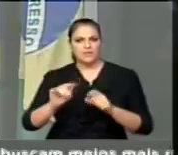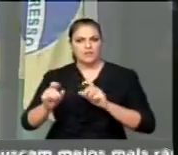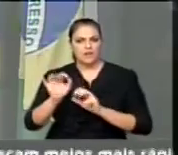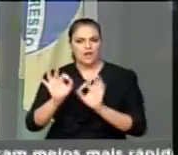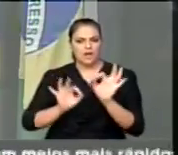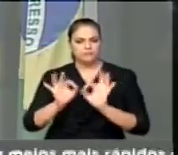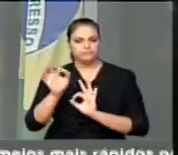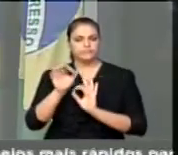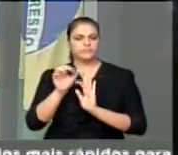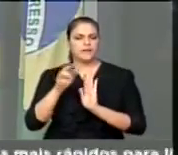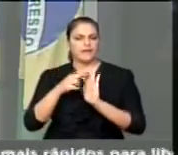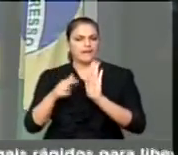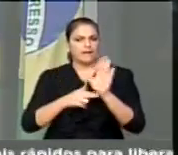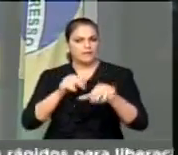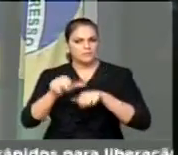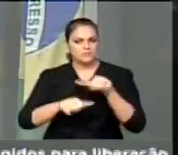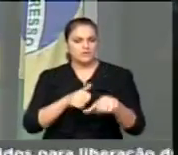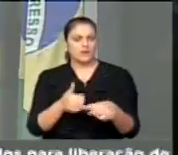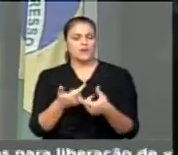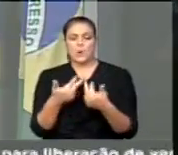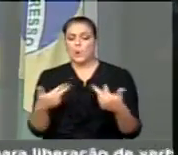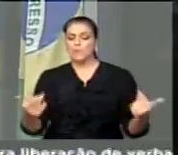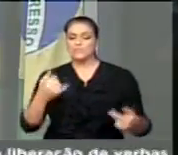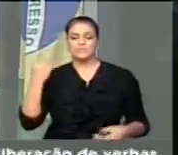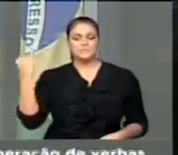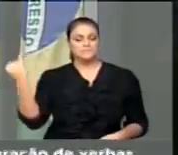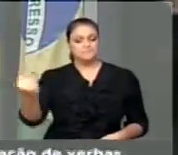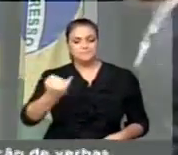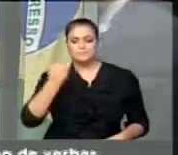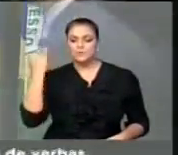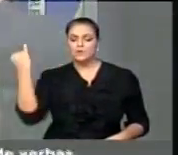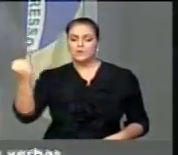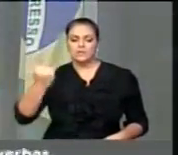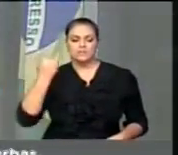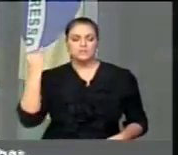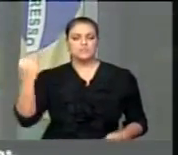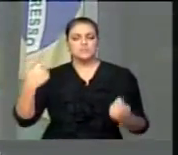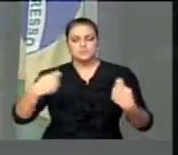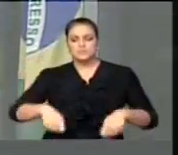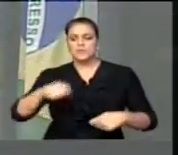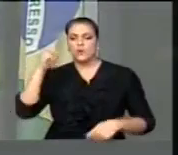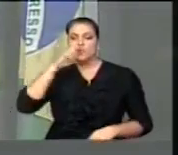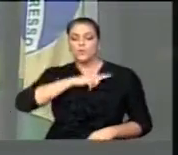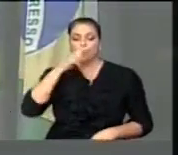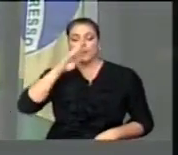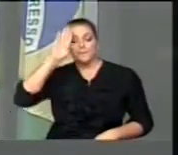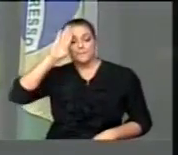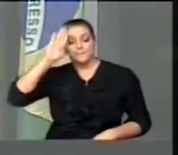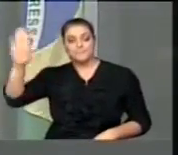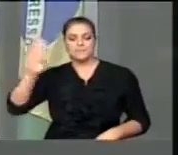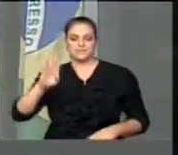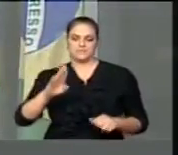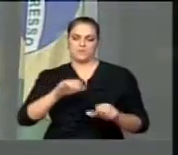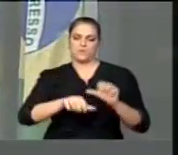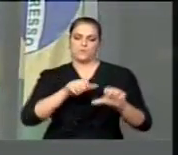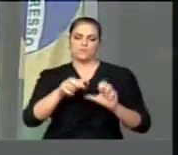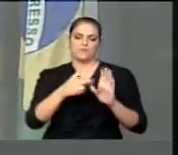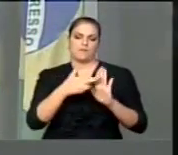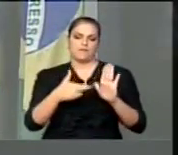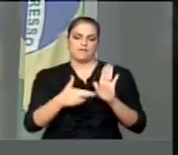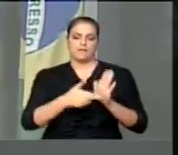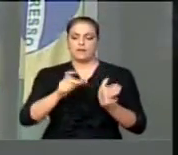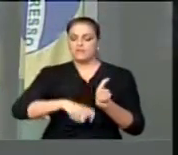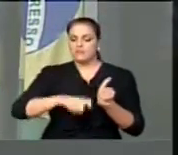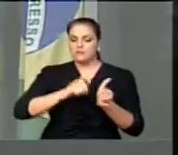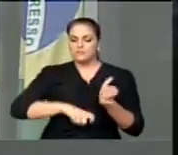reformas importantes que deveriam urgentemente, e principalmente a reforma tributária, deveriam urgentemente